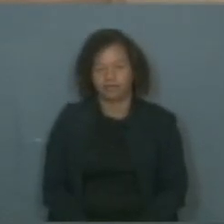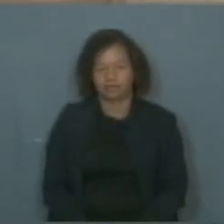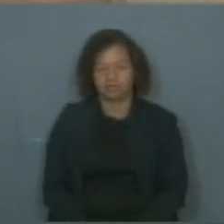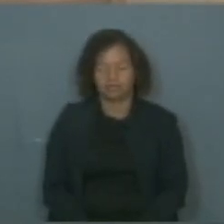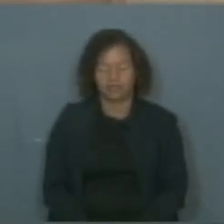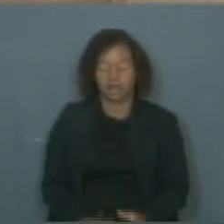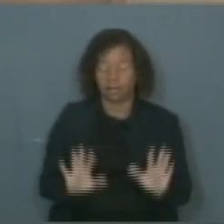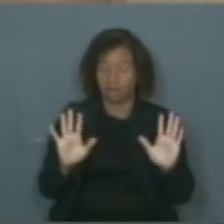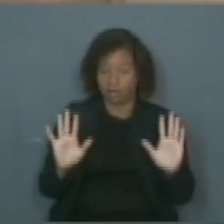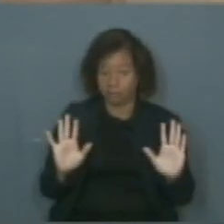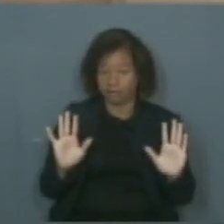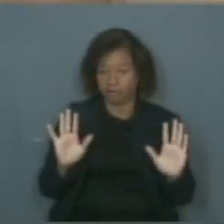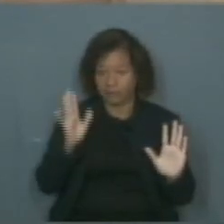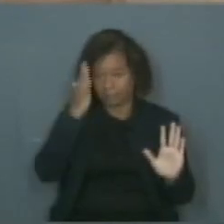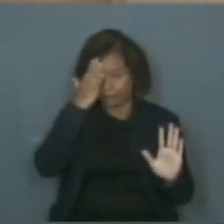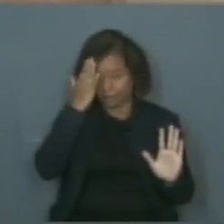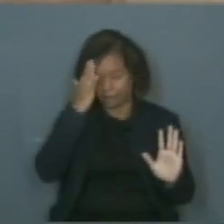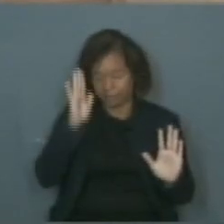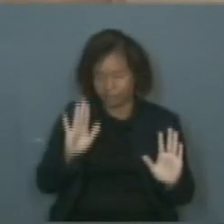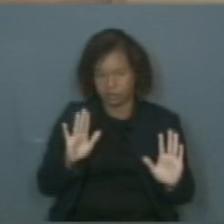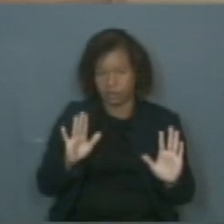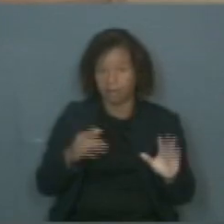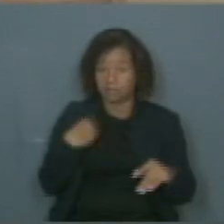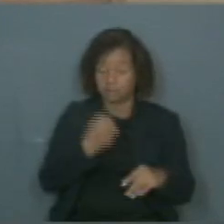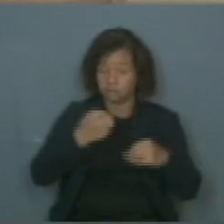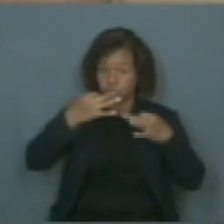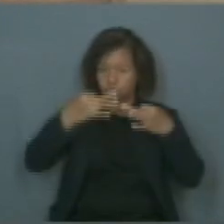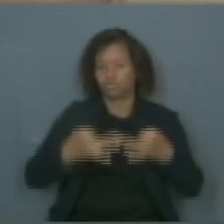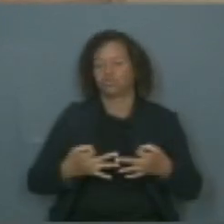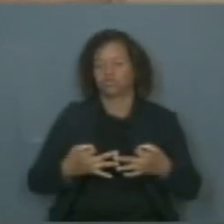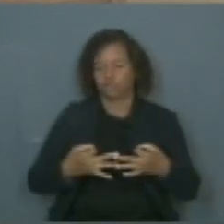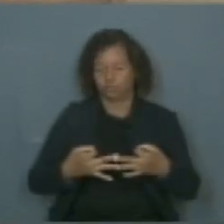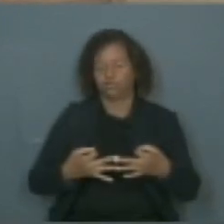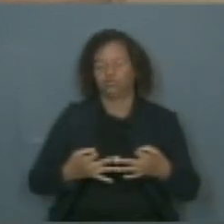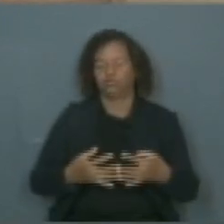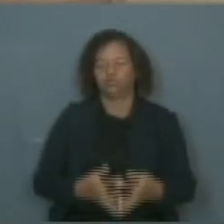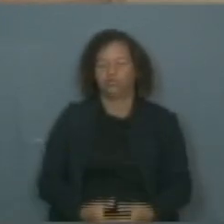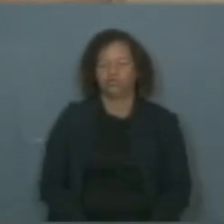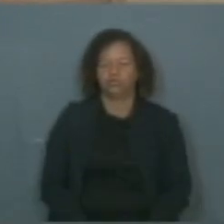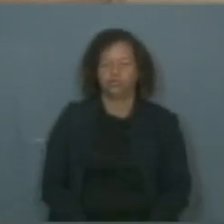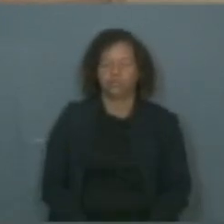Então entenda, nós temos que ser justos.